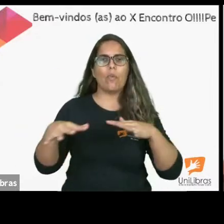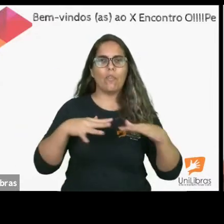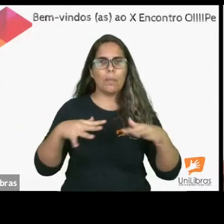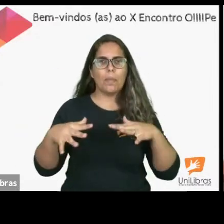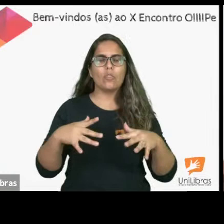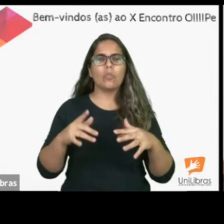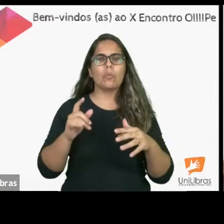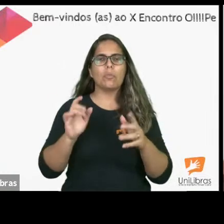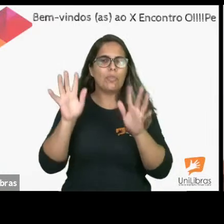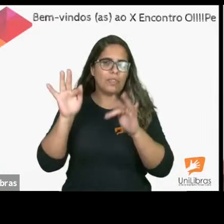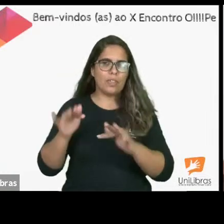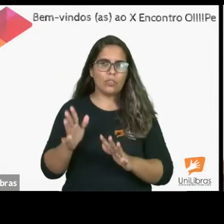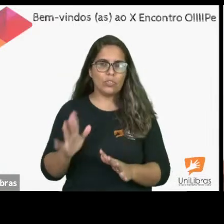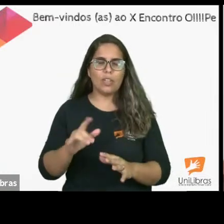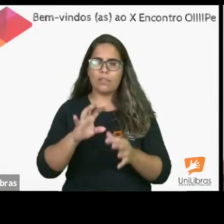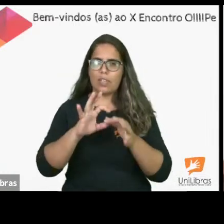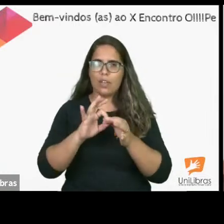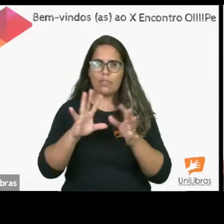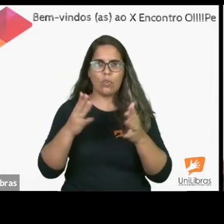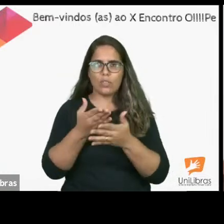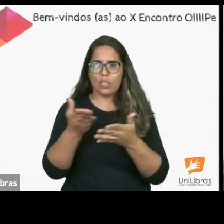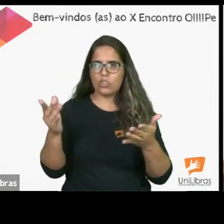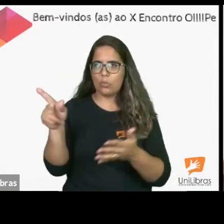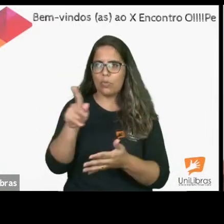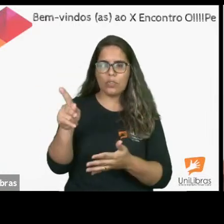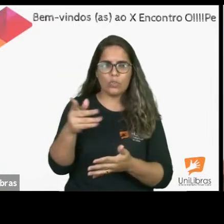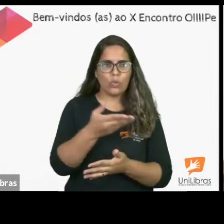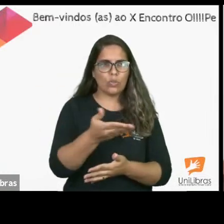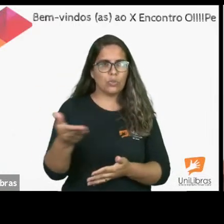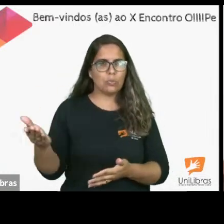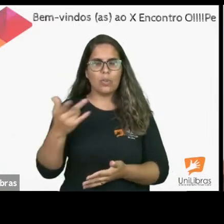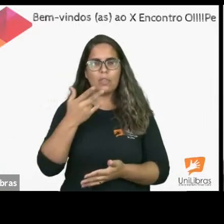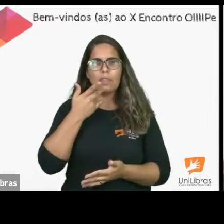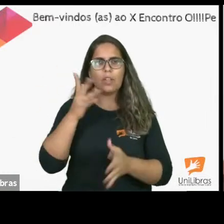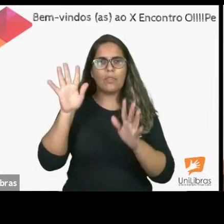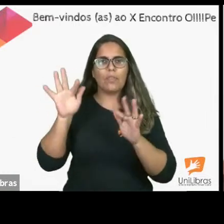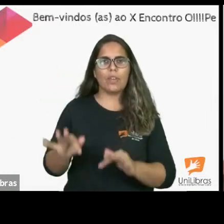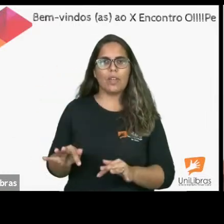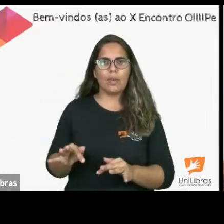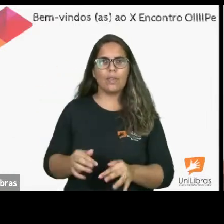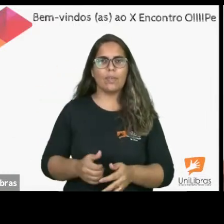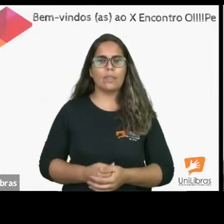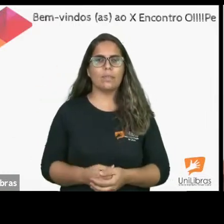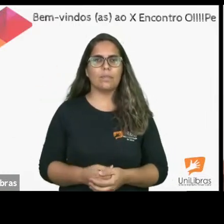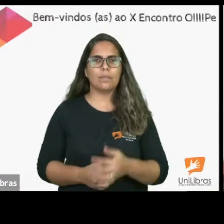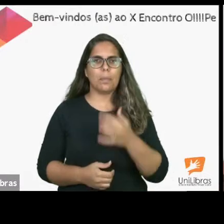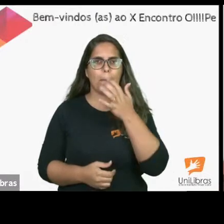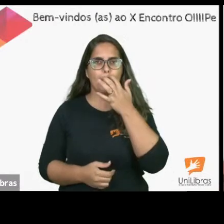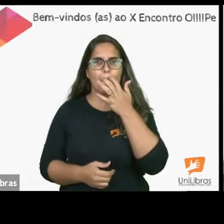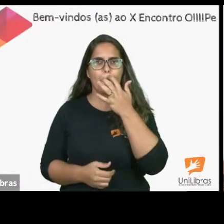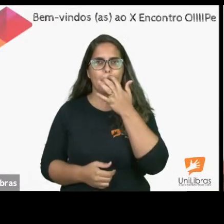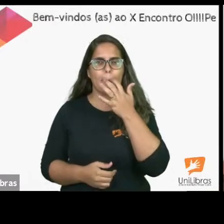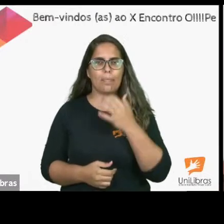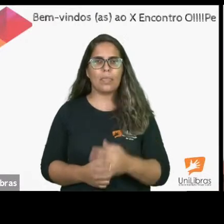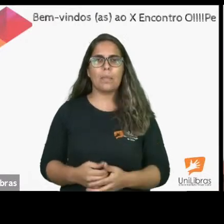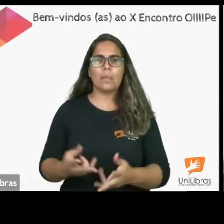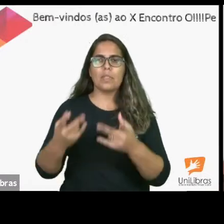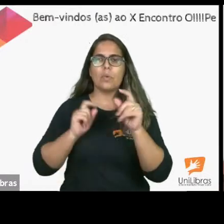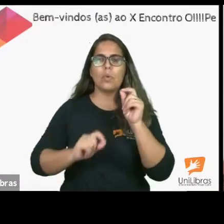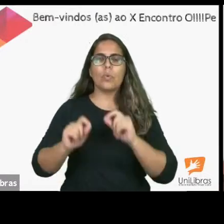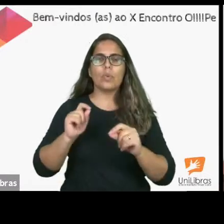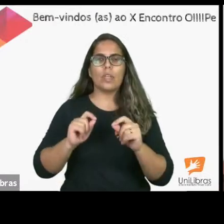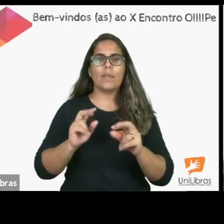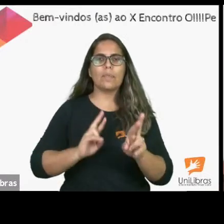palavras finais, e fiquem à vontade, professores, para as palavras finais, a partir da observação de que da